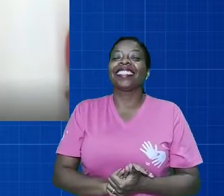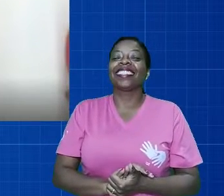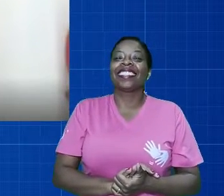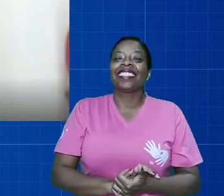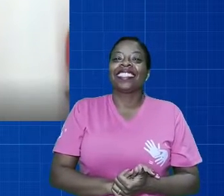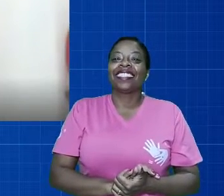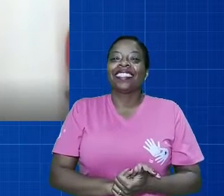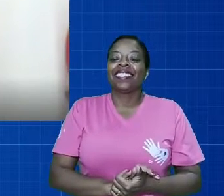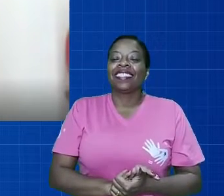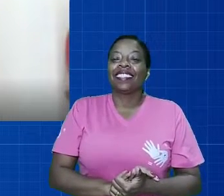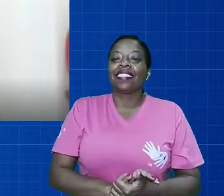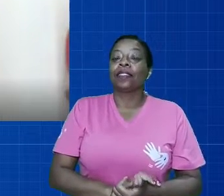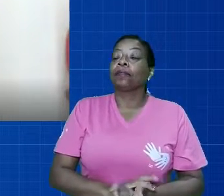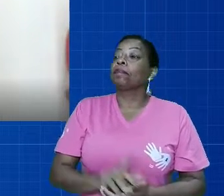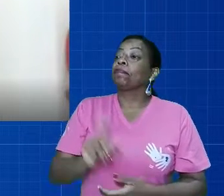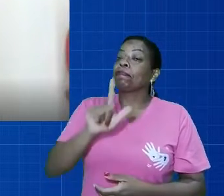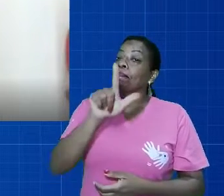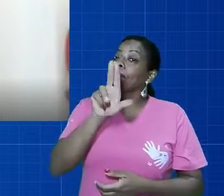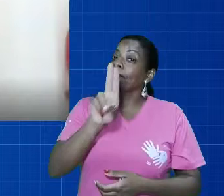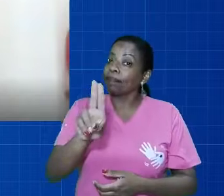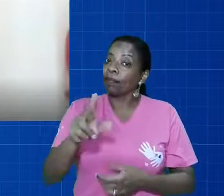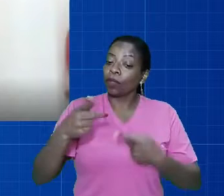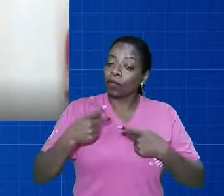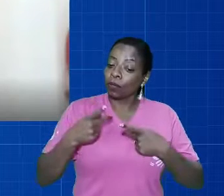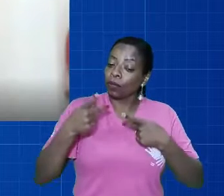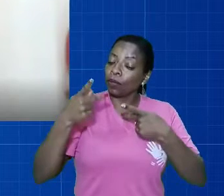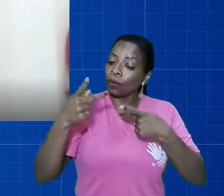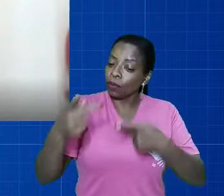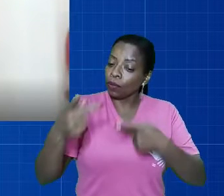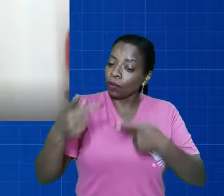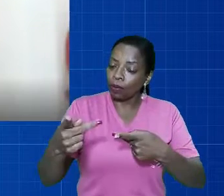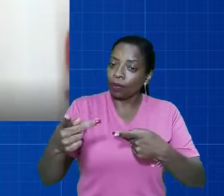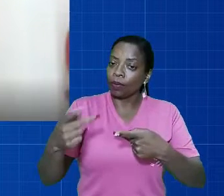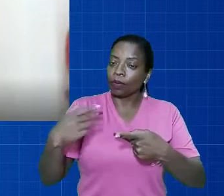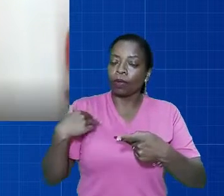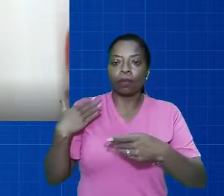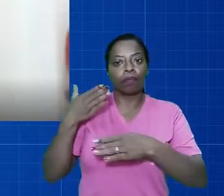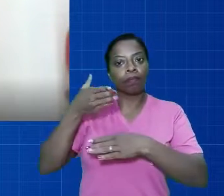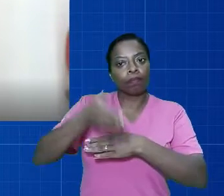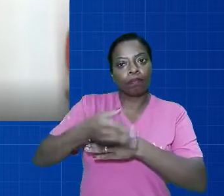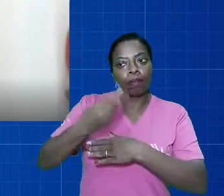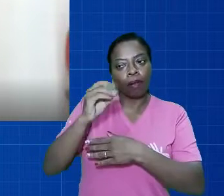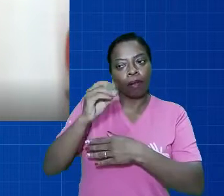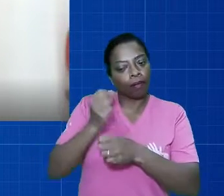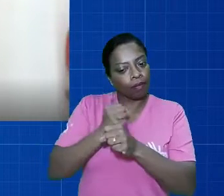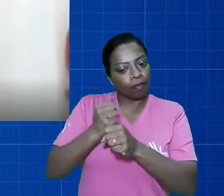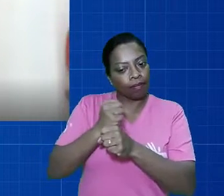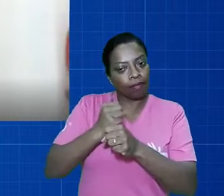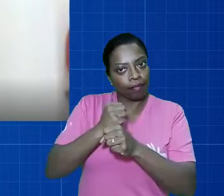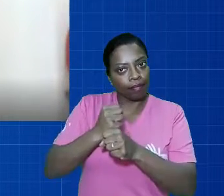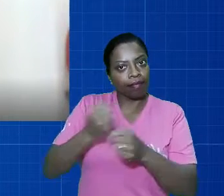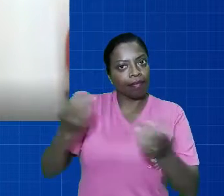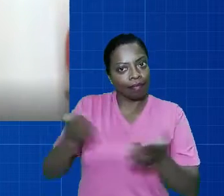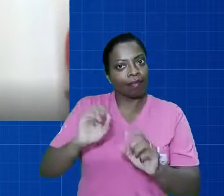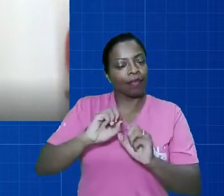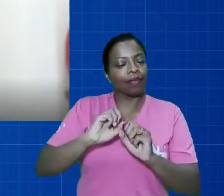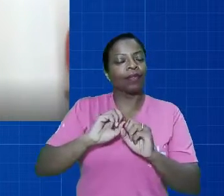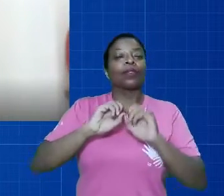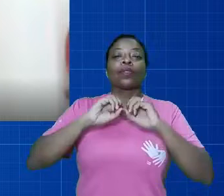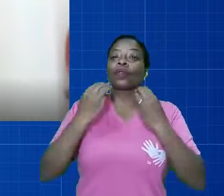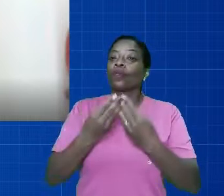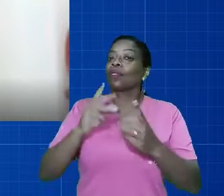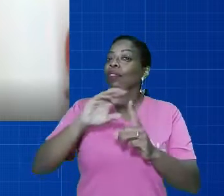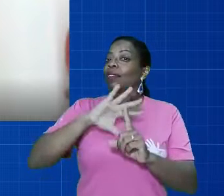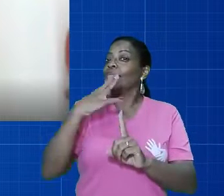Então, quando a Lucimara e a Jocimara me convidaram, né, para fazer parte aqui dessa comemoração dos 30 anos, que eu aceitei,